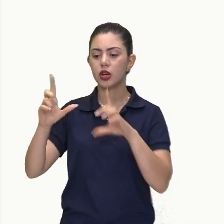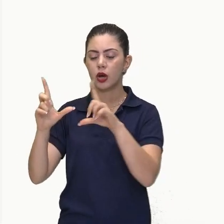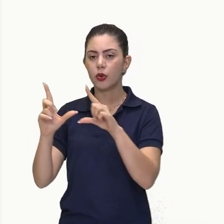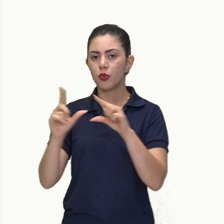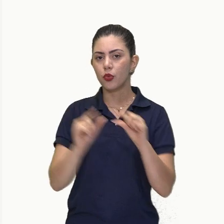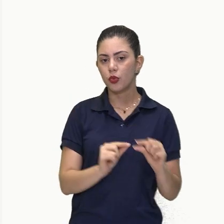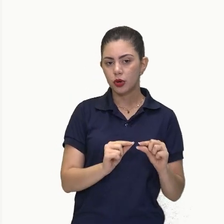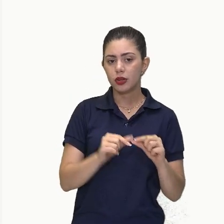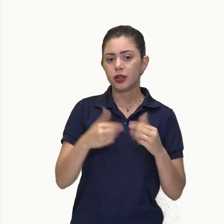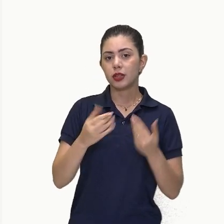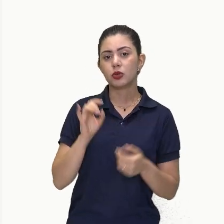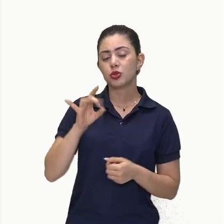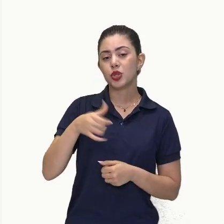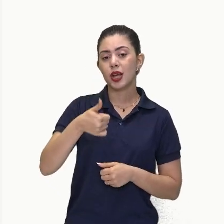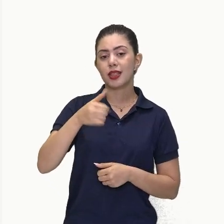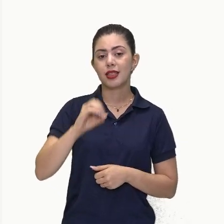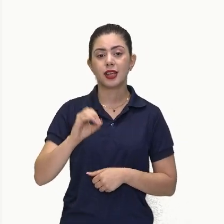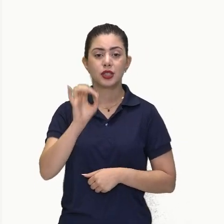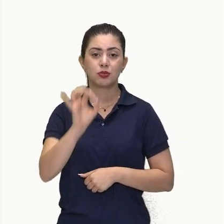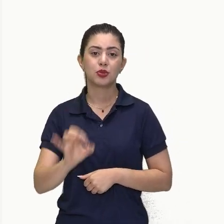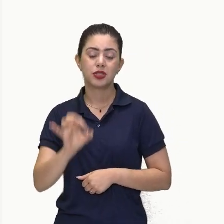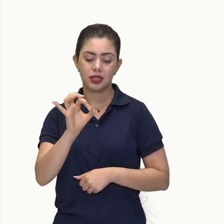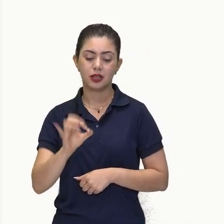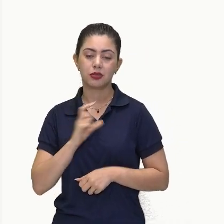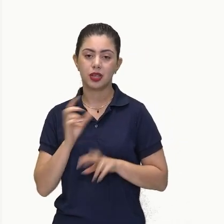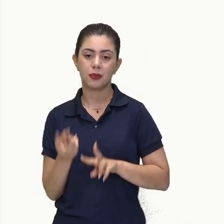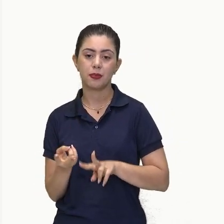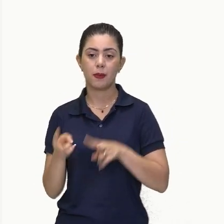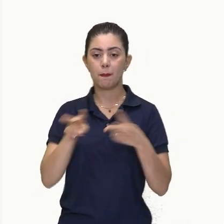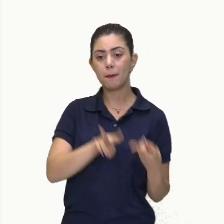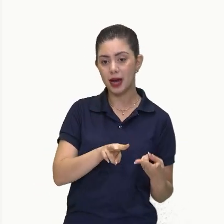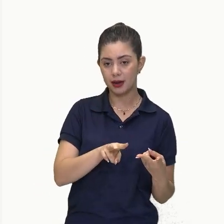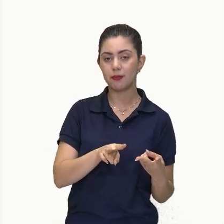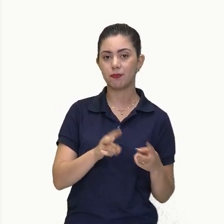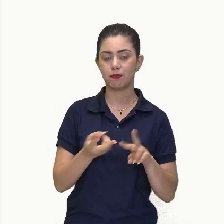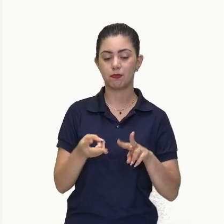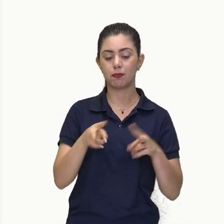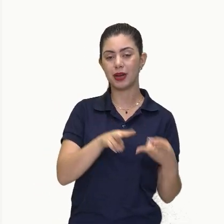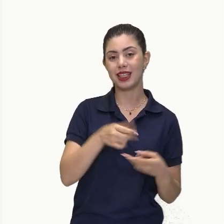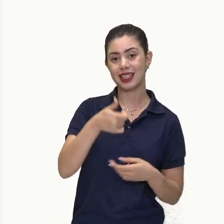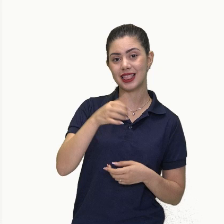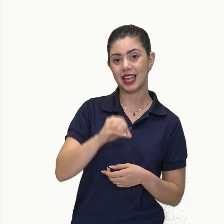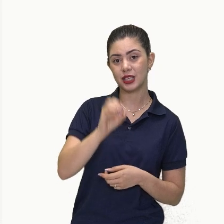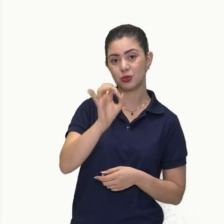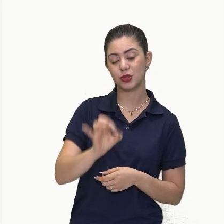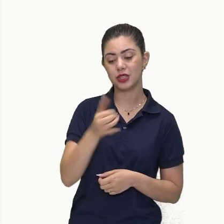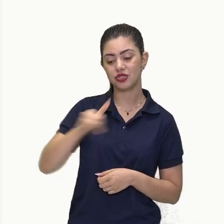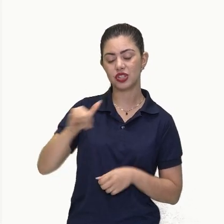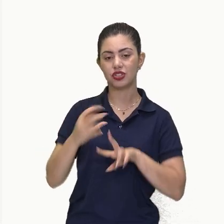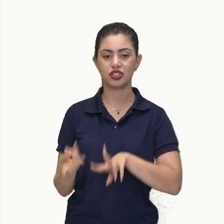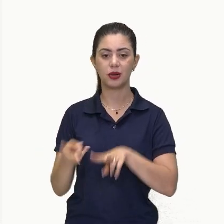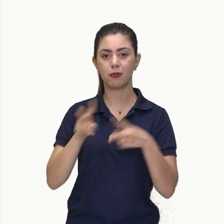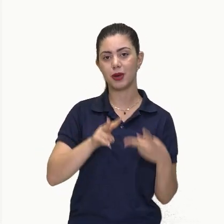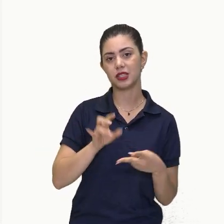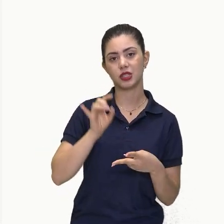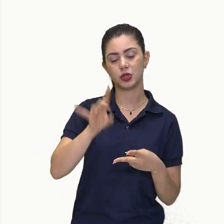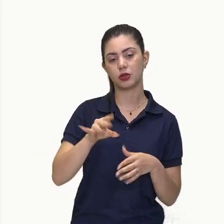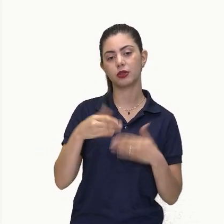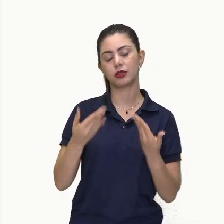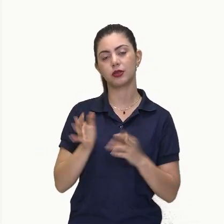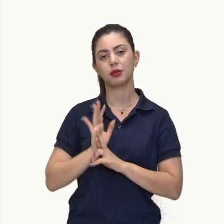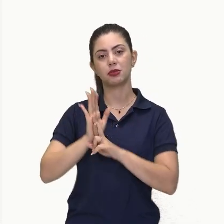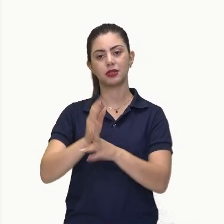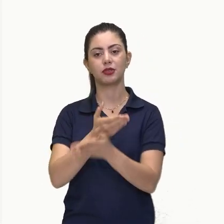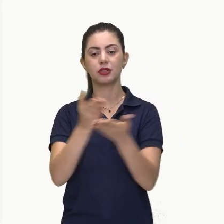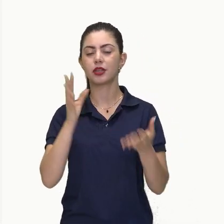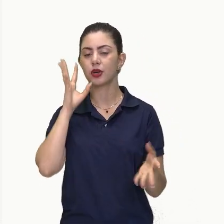somente 10% passa de um nível trófico para o outro. Né? Então, a gente trouxe essa representação, por exemplo, para a gente